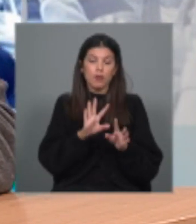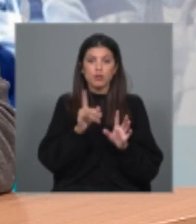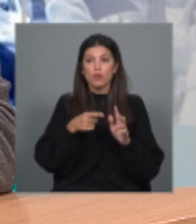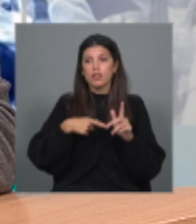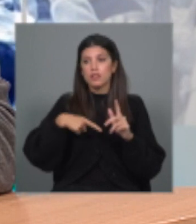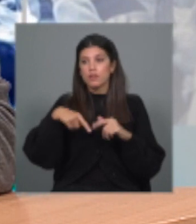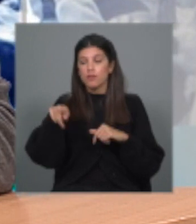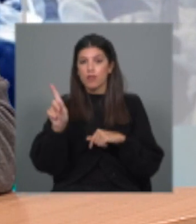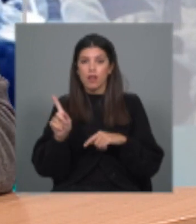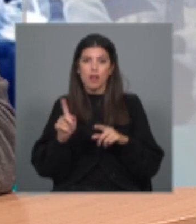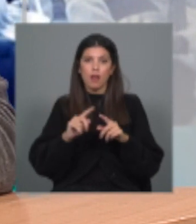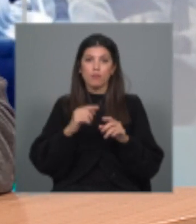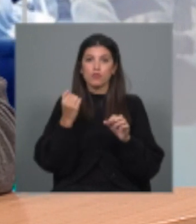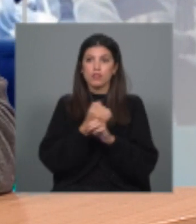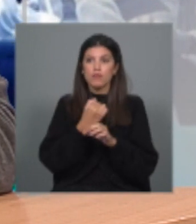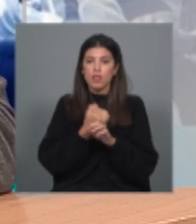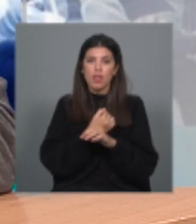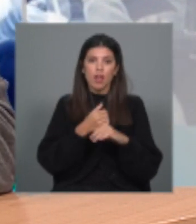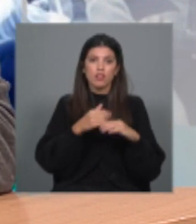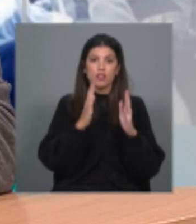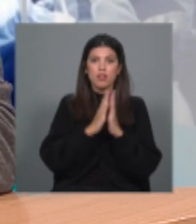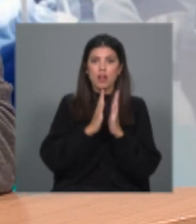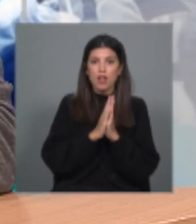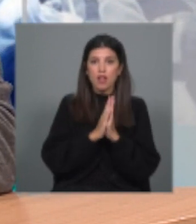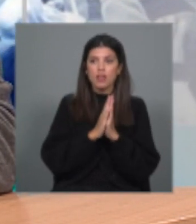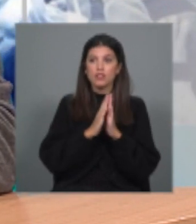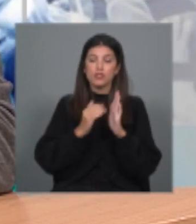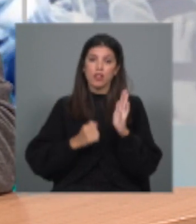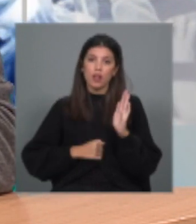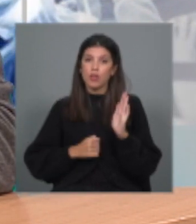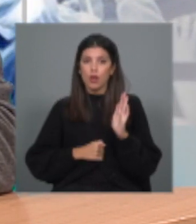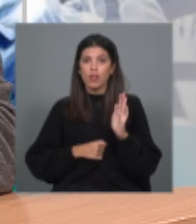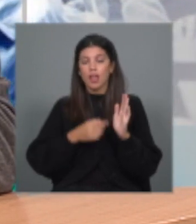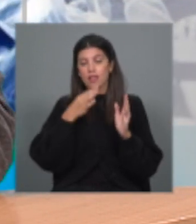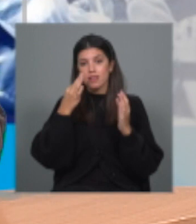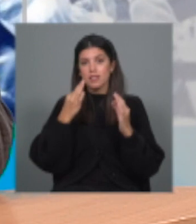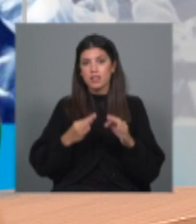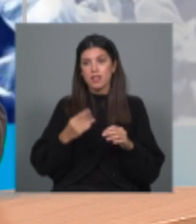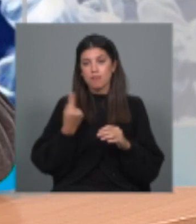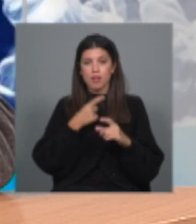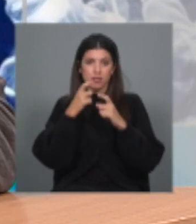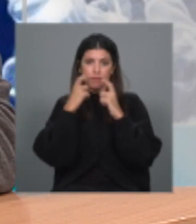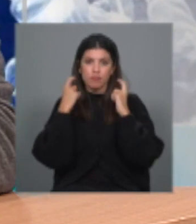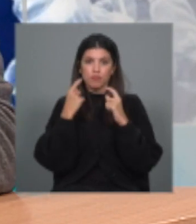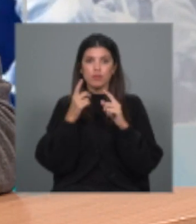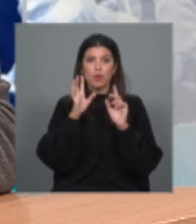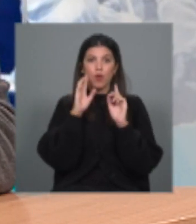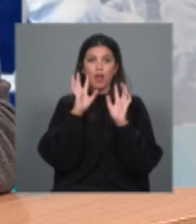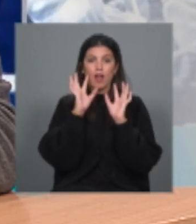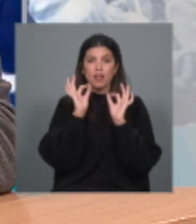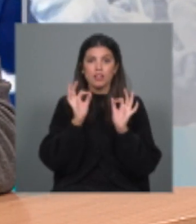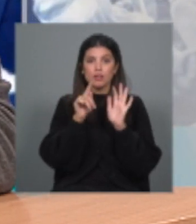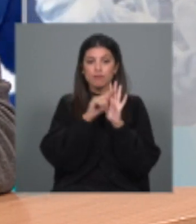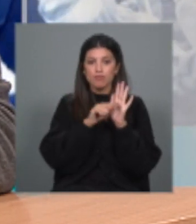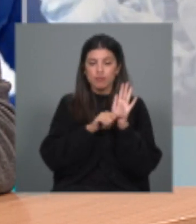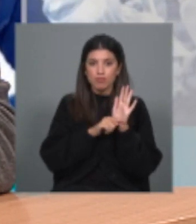vamos a atividades pastorais ou atividades da Católica, com certeza, e portanto com todas essas atenções que é preciso ter. As aulas